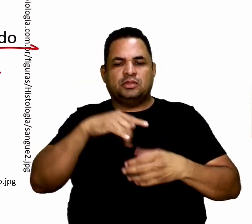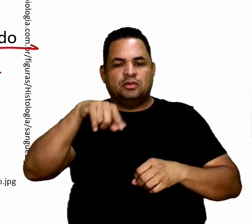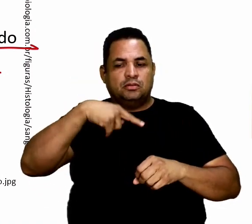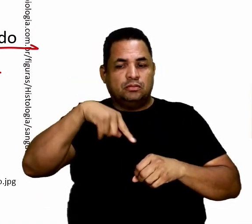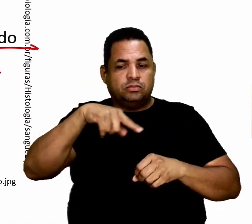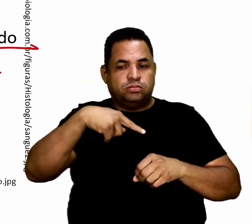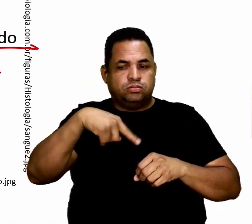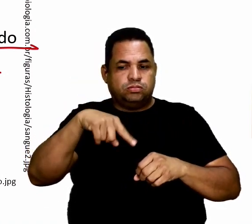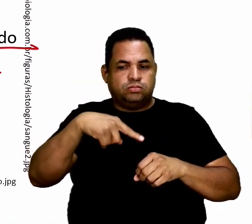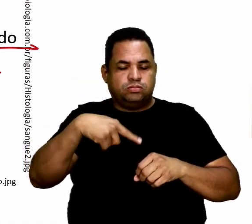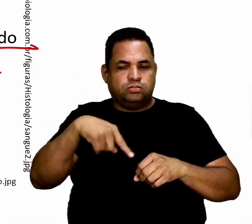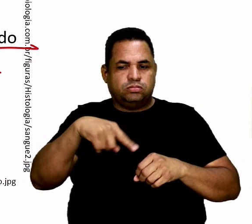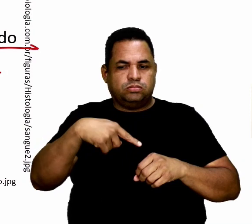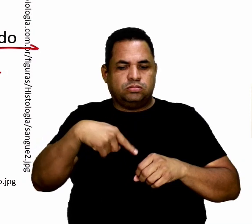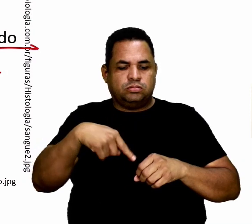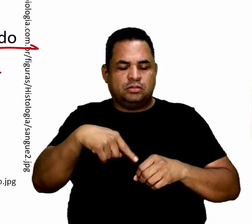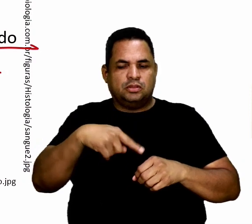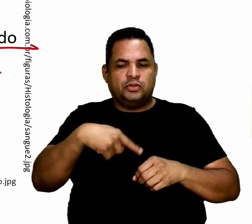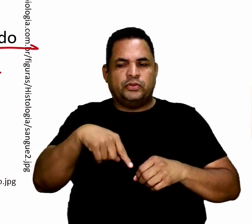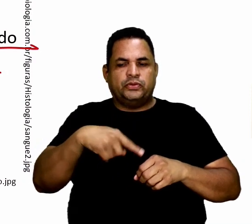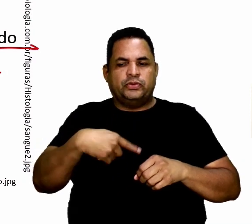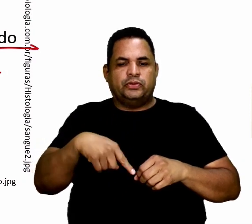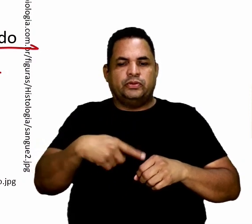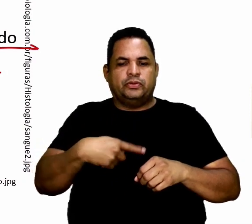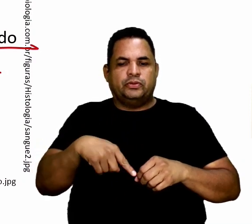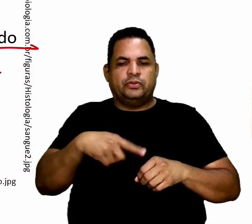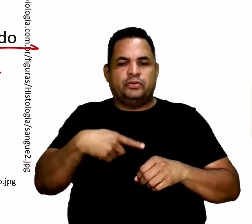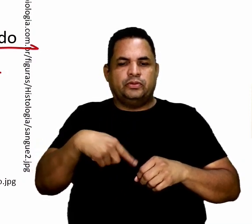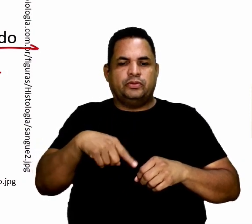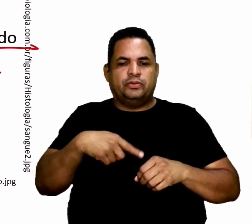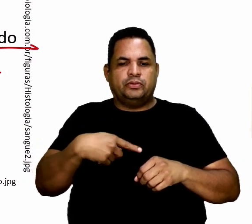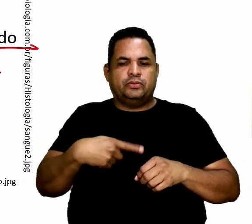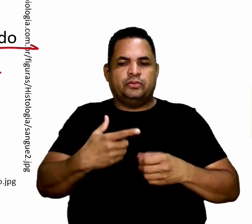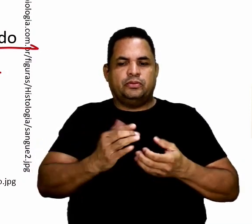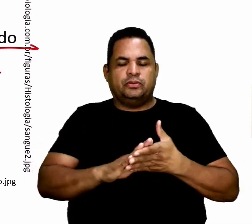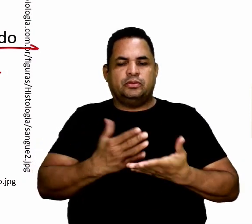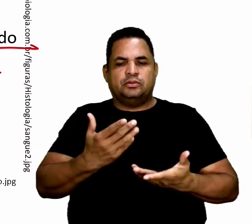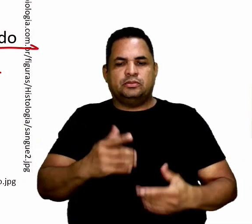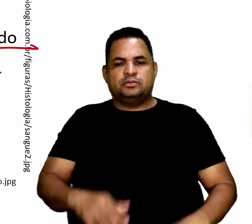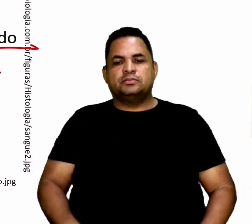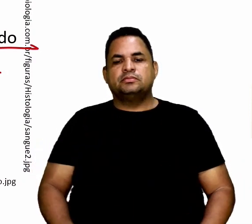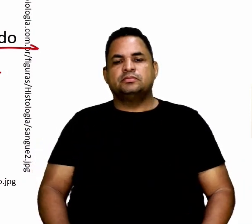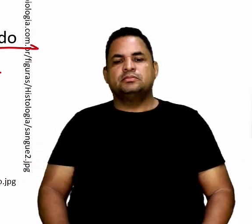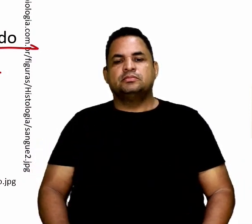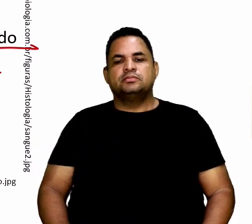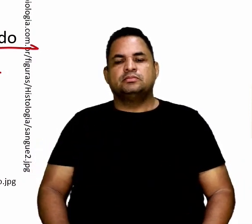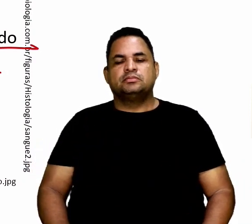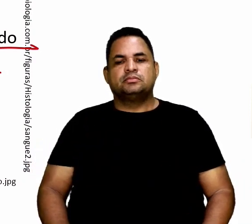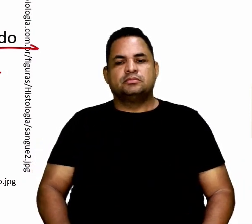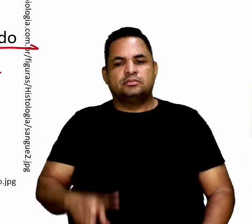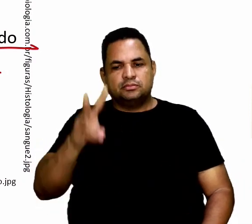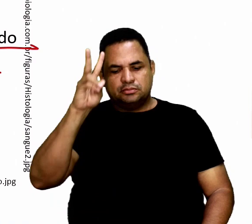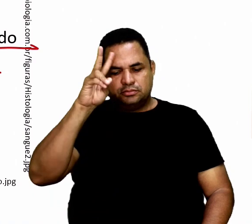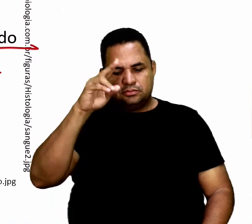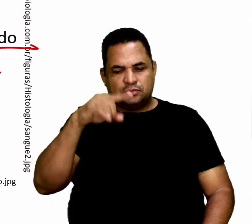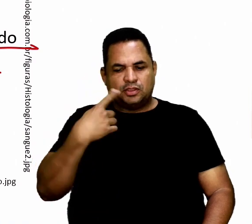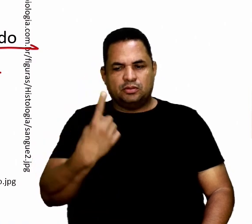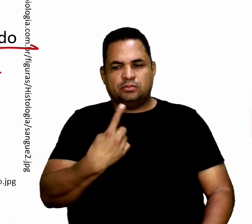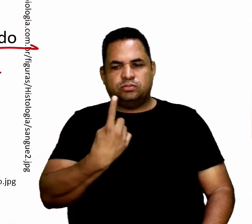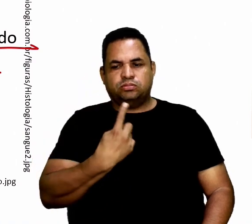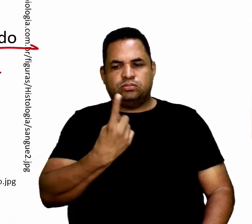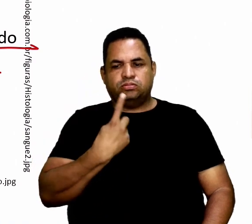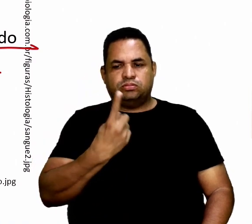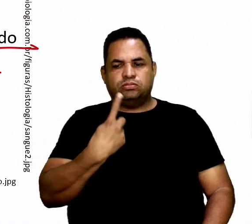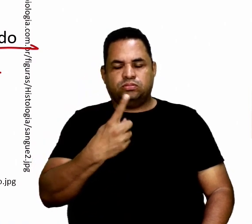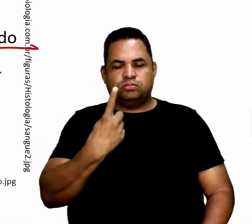eles são colocados na centrífuga, tá? Você lembra aí da sua maquinazinha, né, em casa? Você lembra aquele movimento giratório, né?